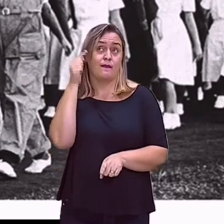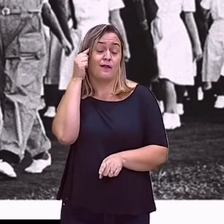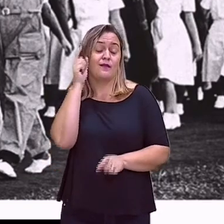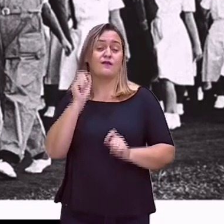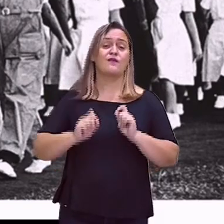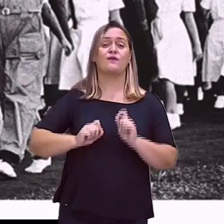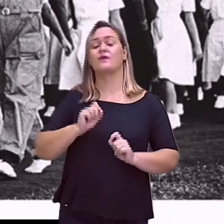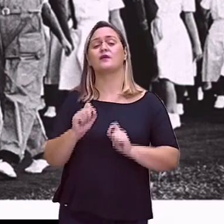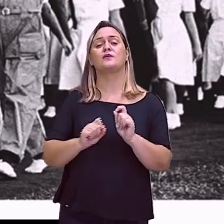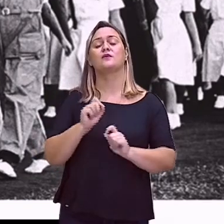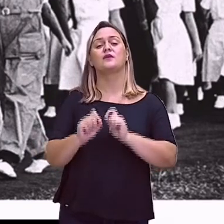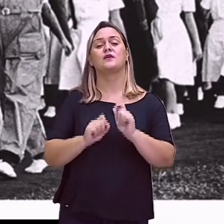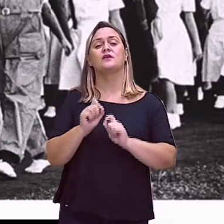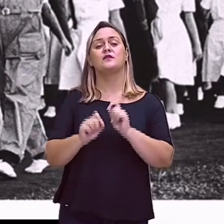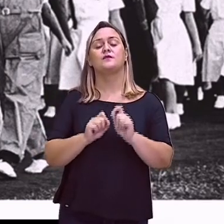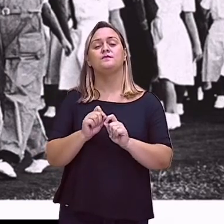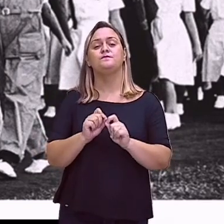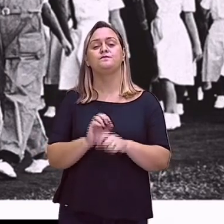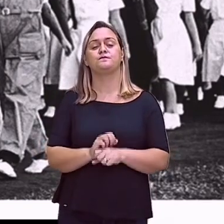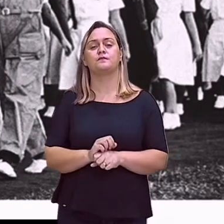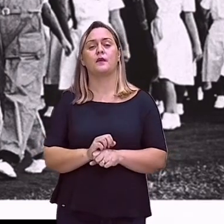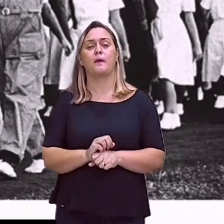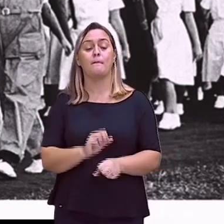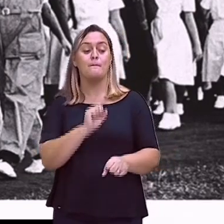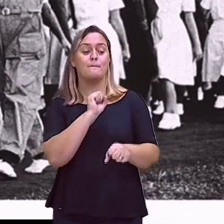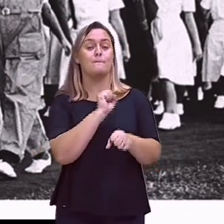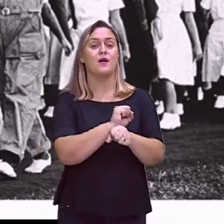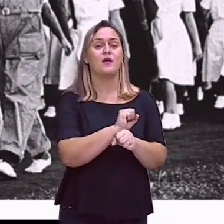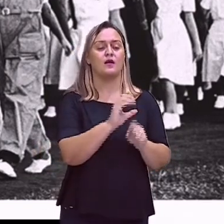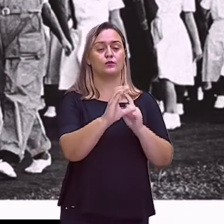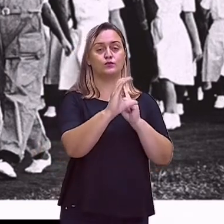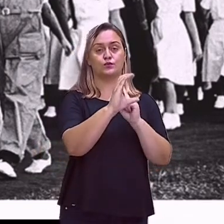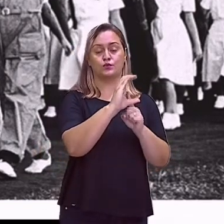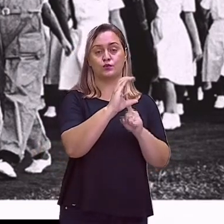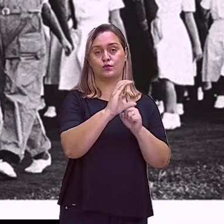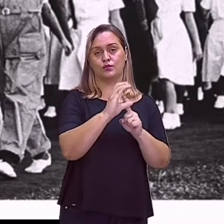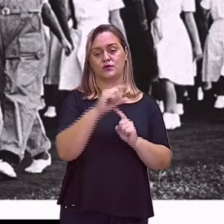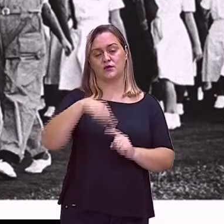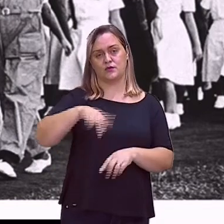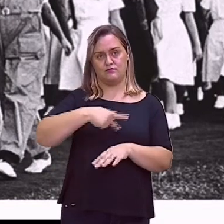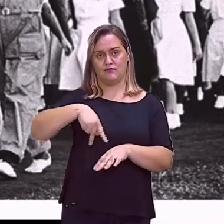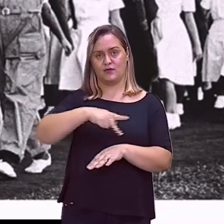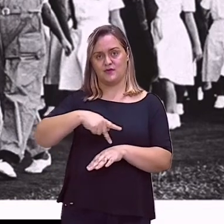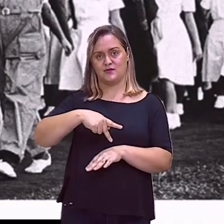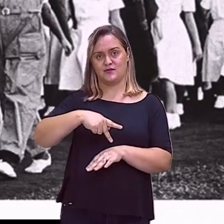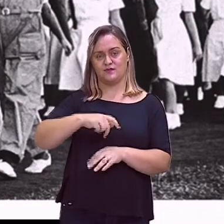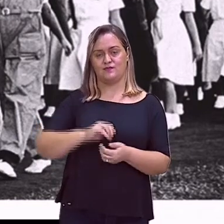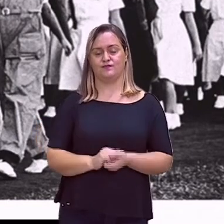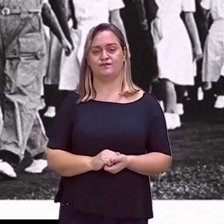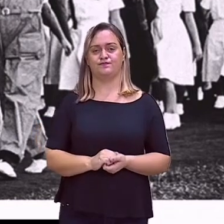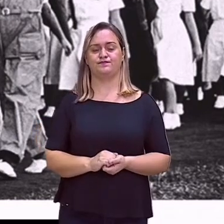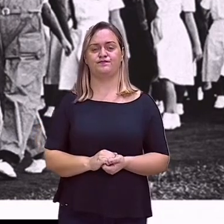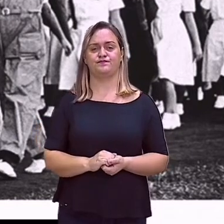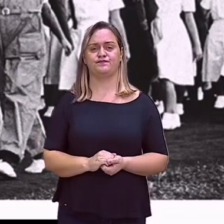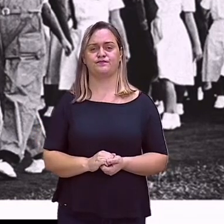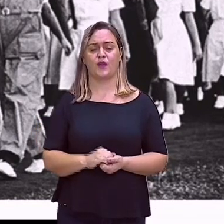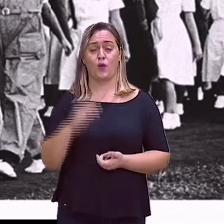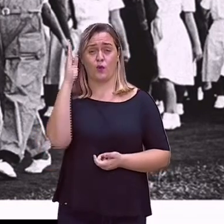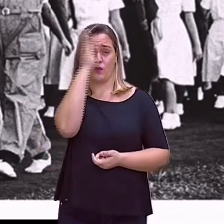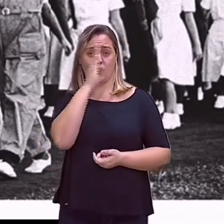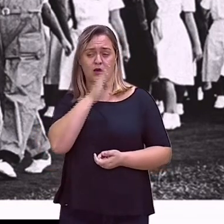dos militares era barrar os comunistas no país. Os brasileiros,